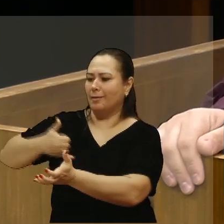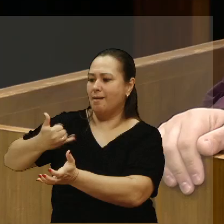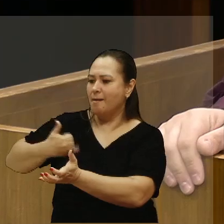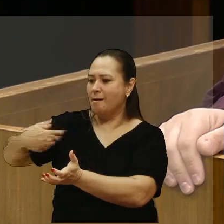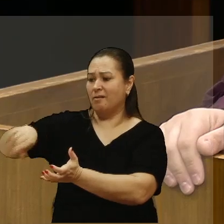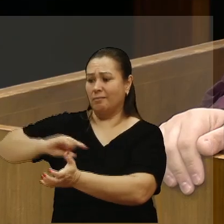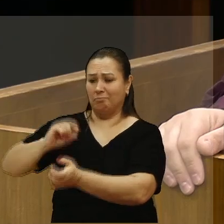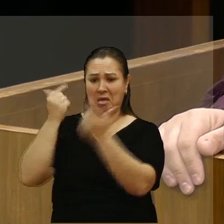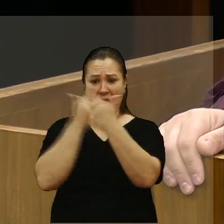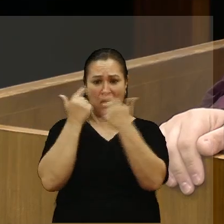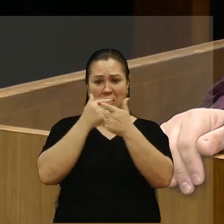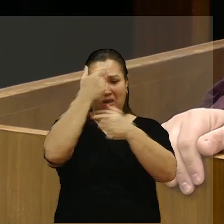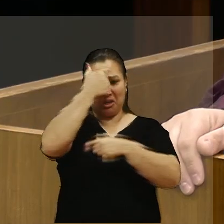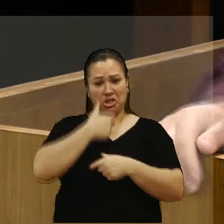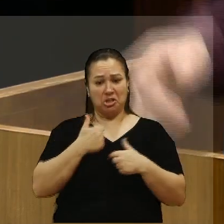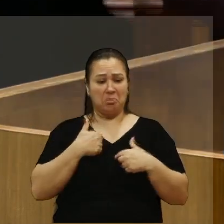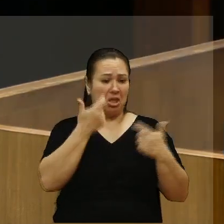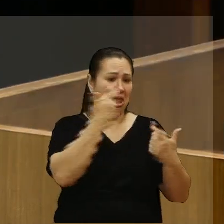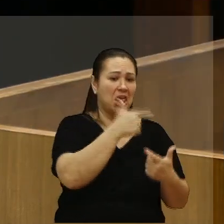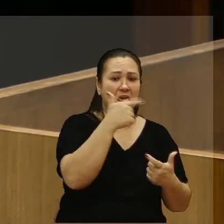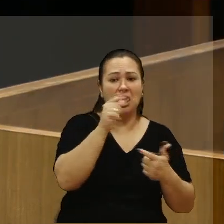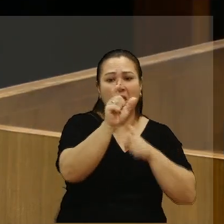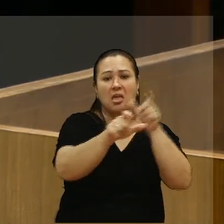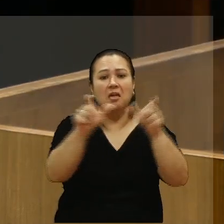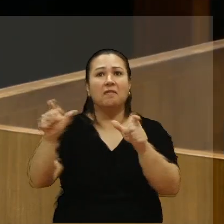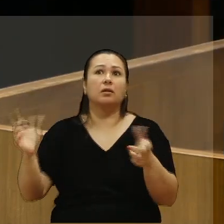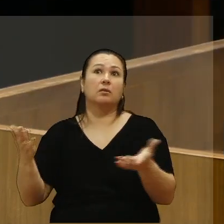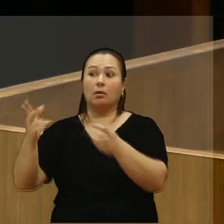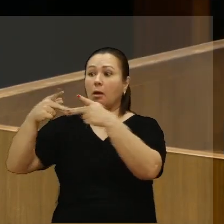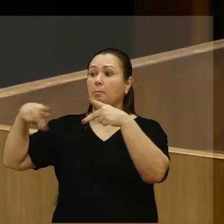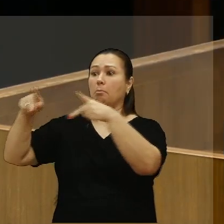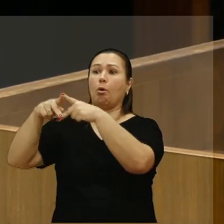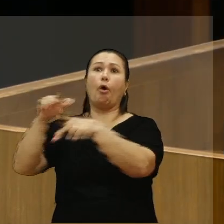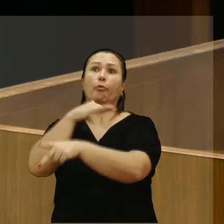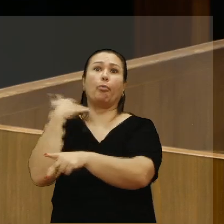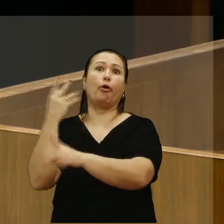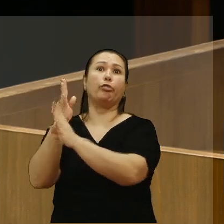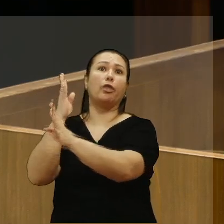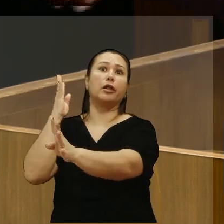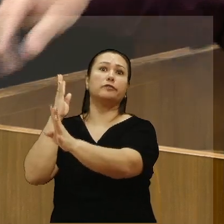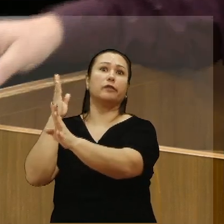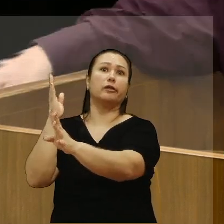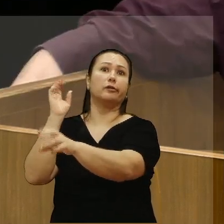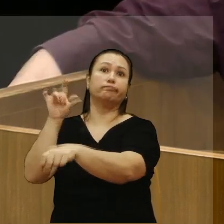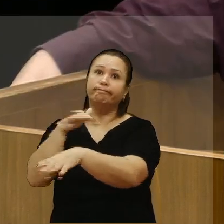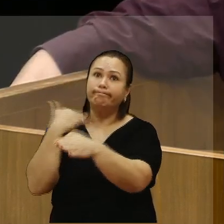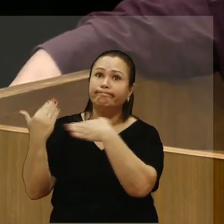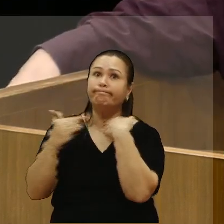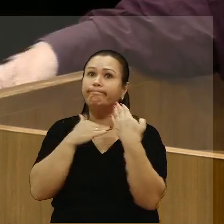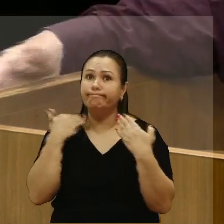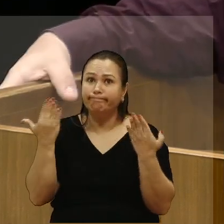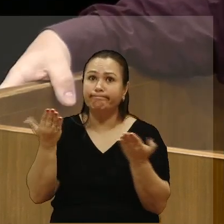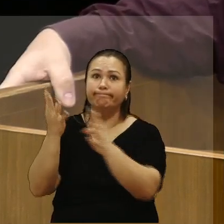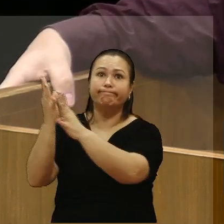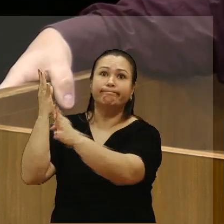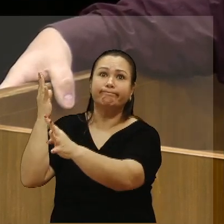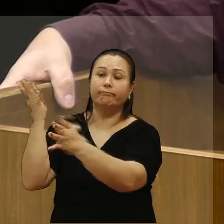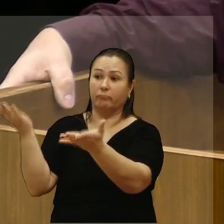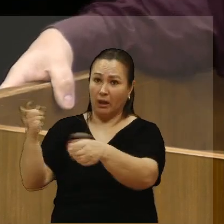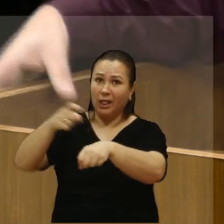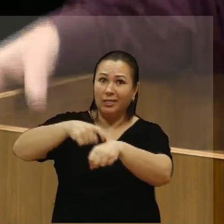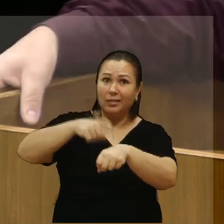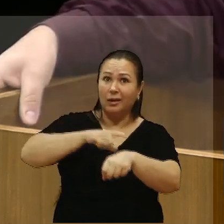riem do parlamento, riem dos vereadores, o povo está morrendo nas filas. O povo está morrendo nas filas. Se tem